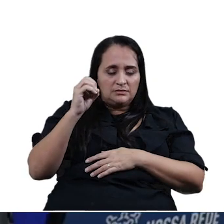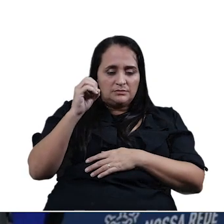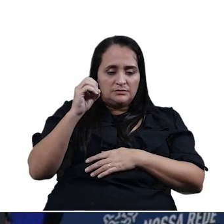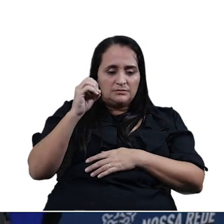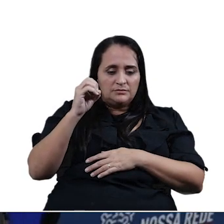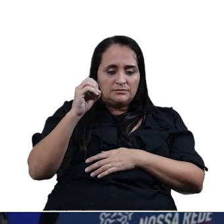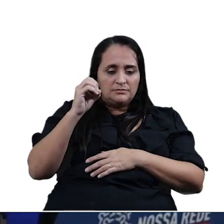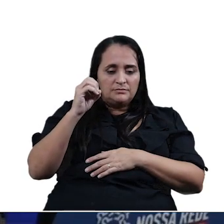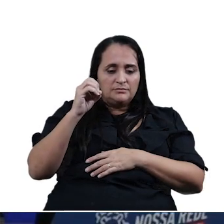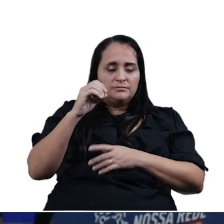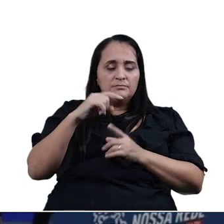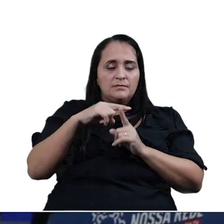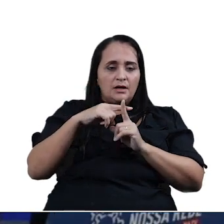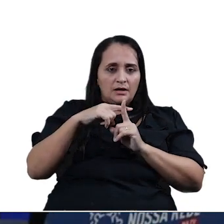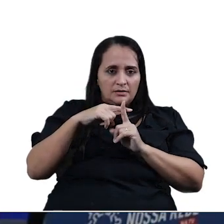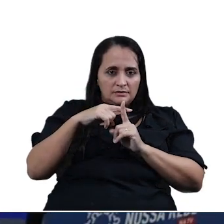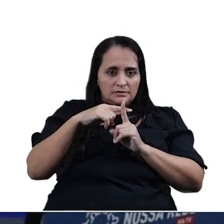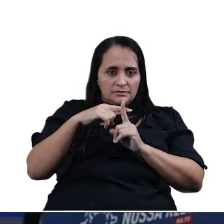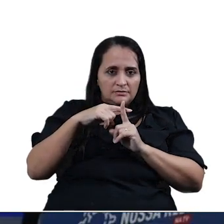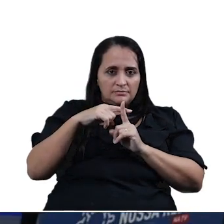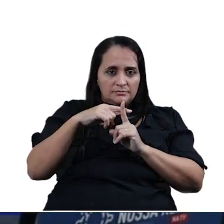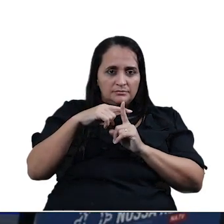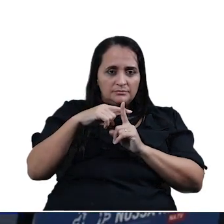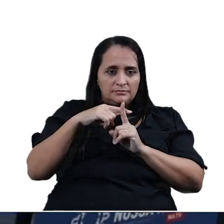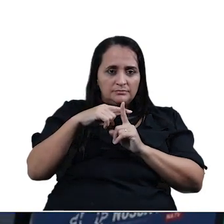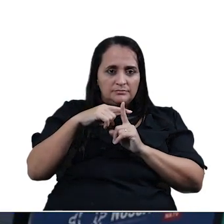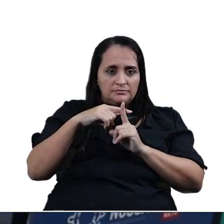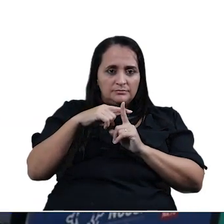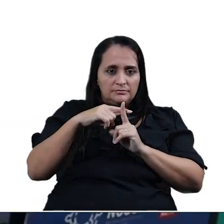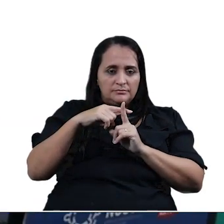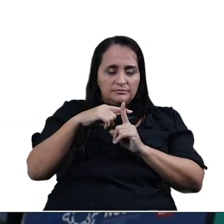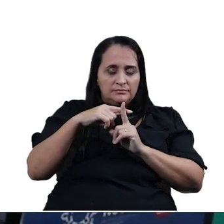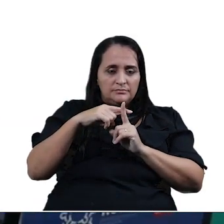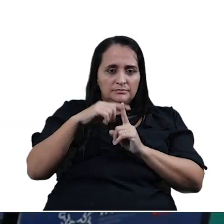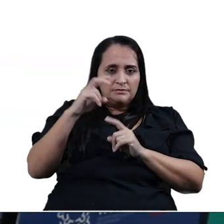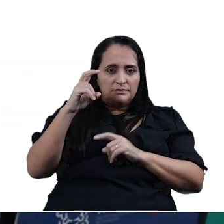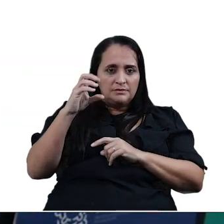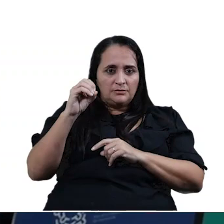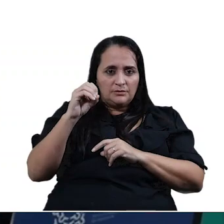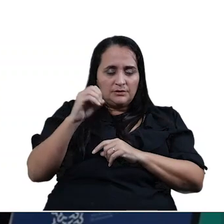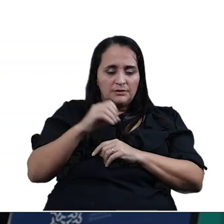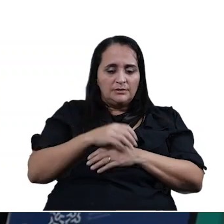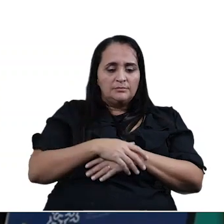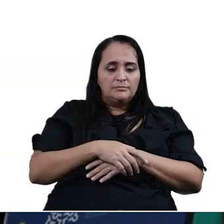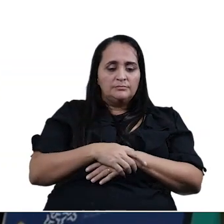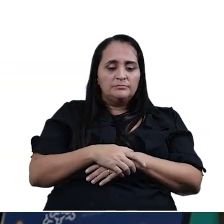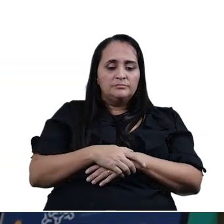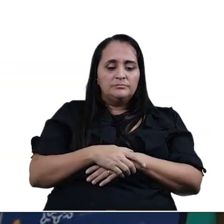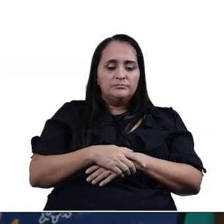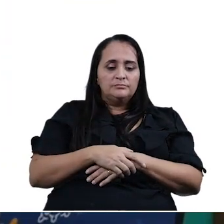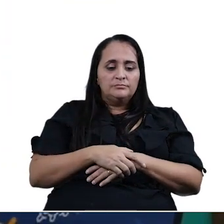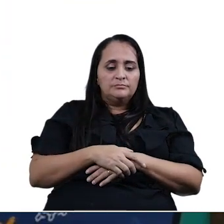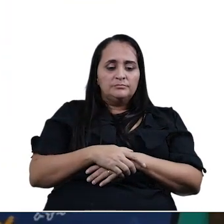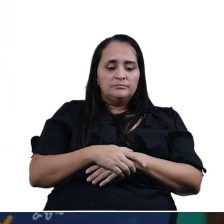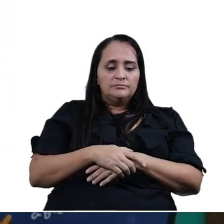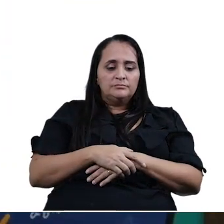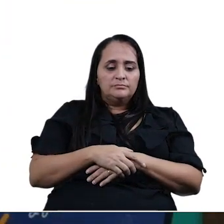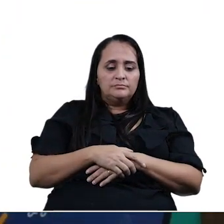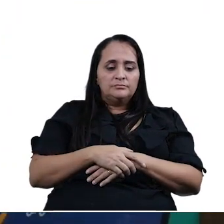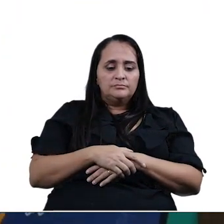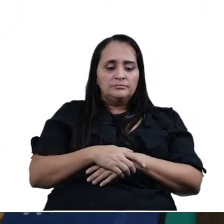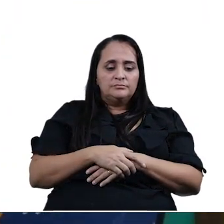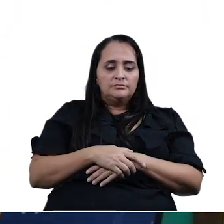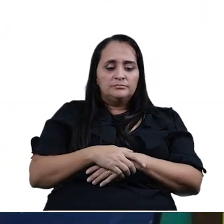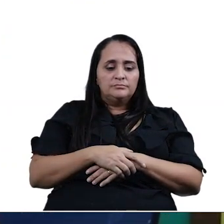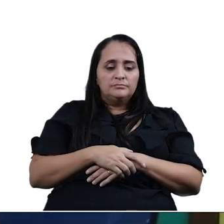600 mais 50.